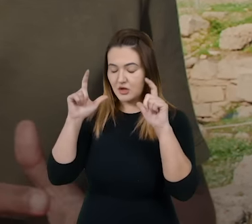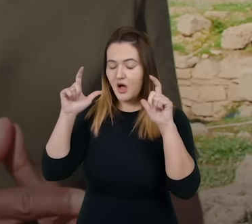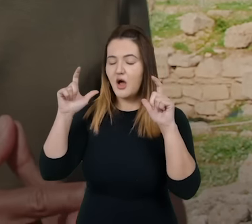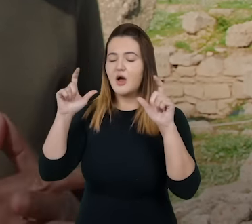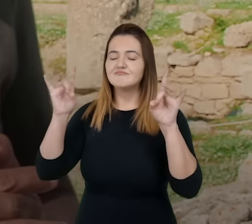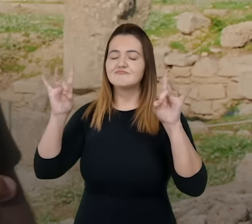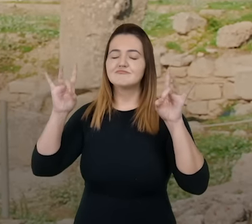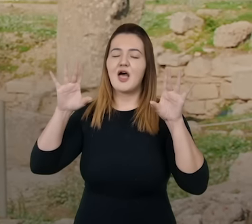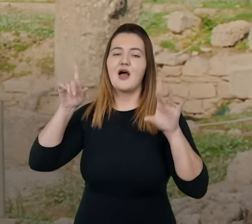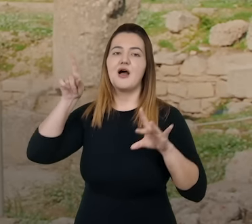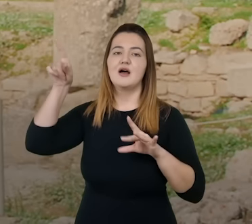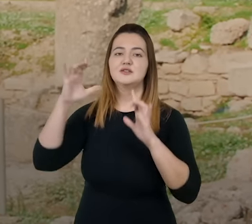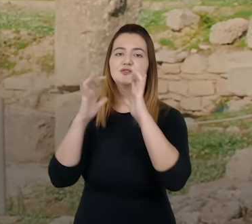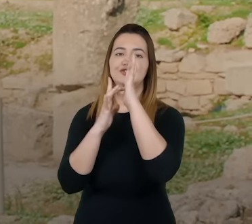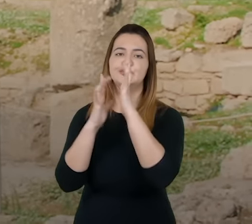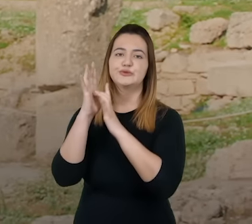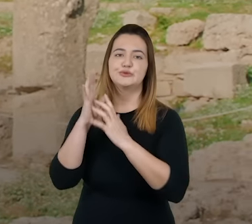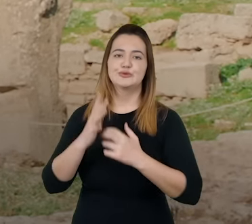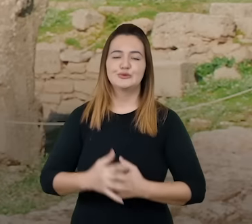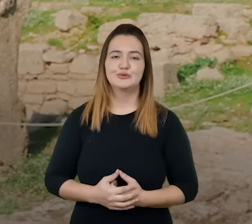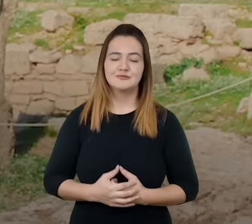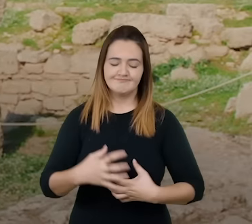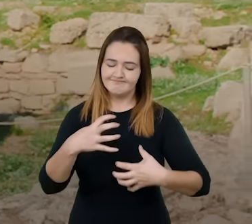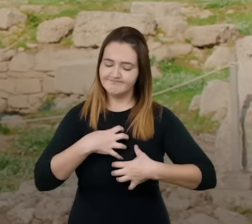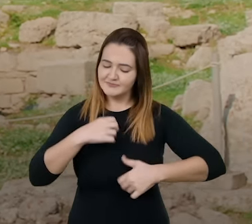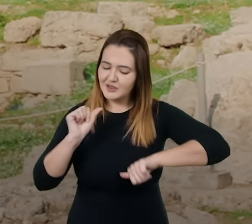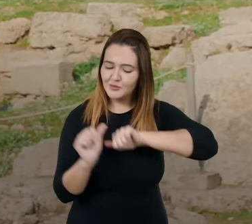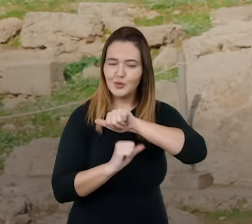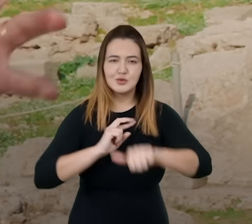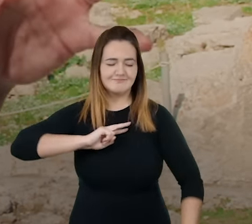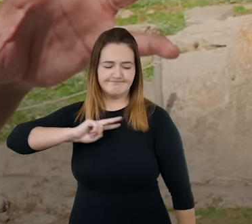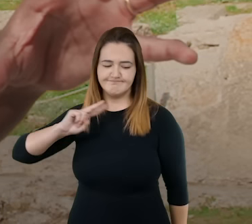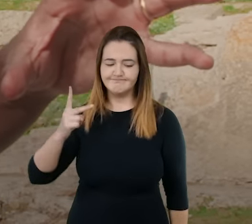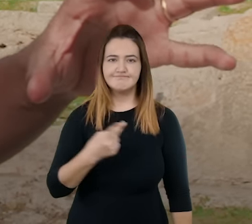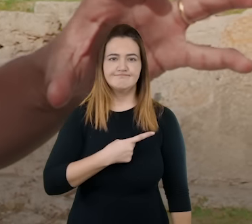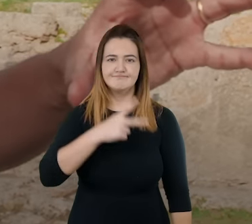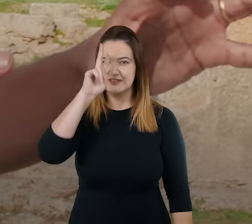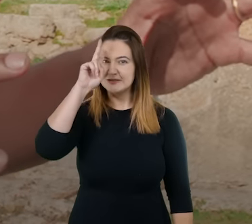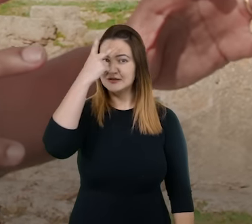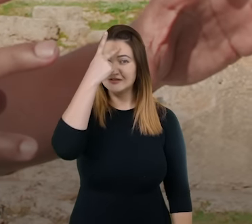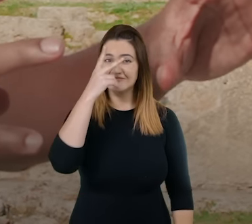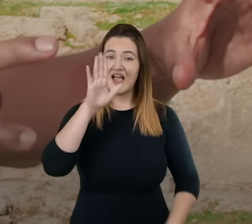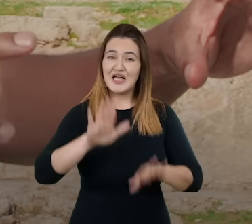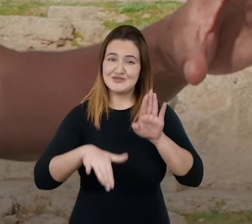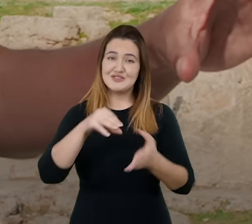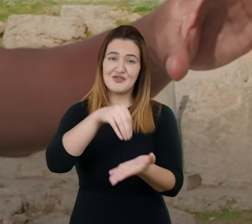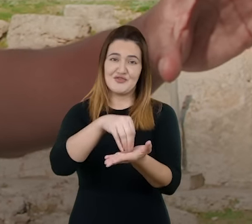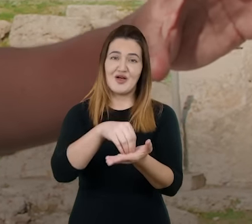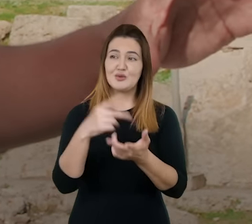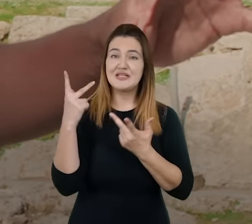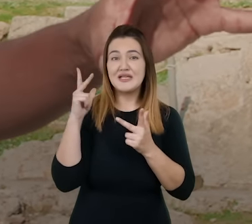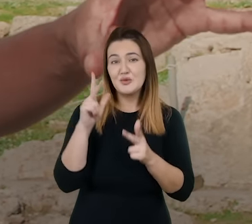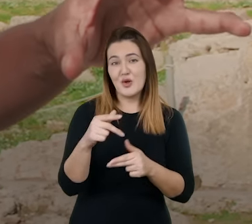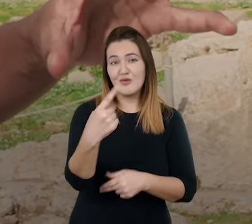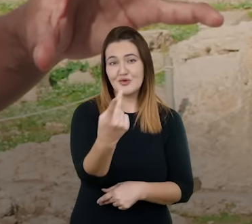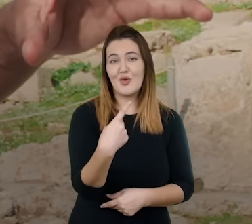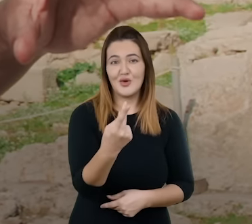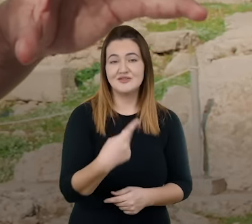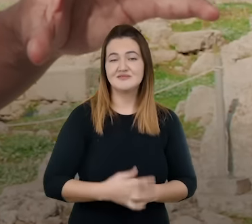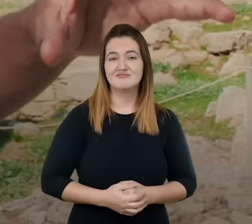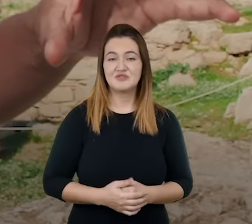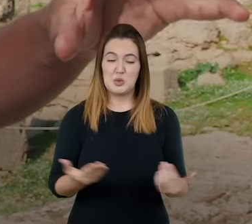nós é um encontro como o de Paulo no caminho de Damasco. Aquela luz que nos torna, por um momento, cegos,